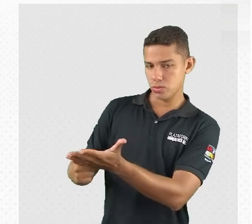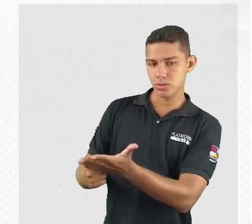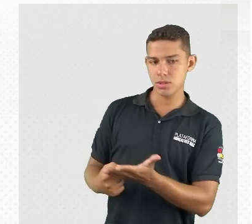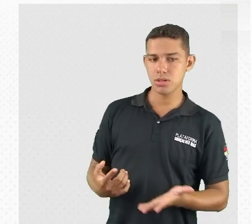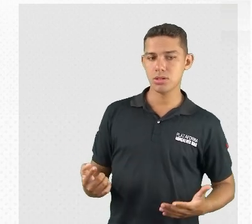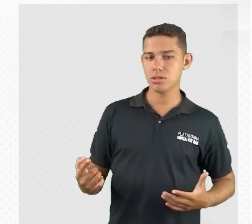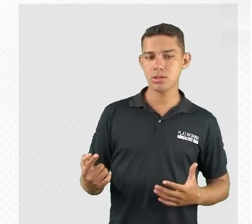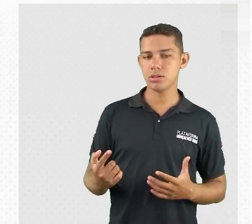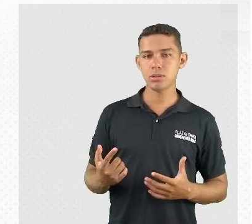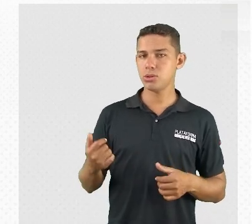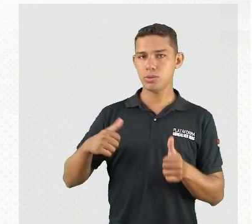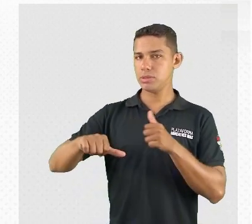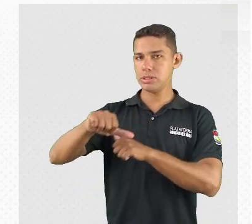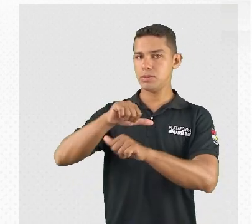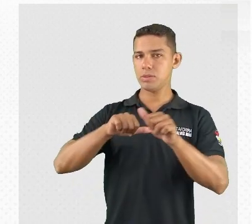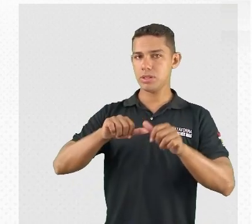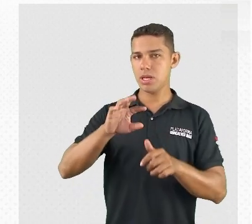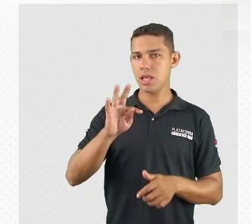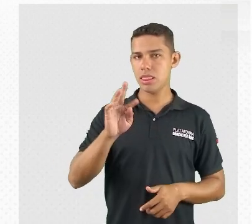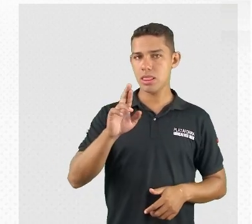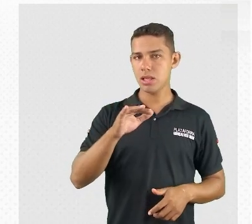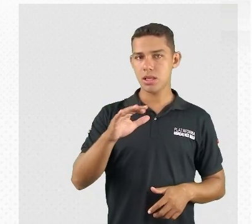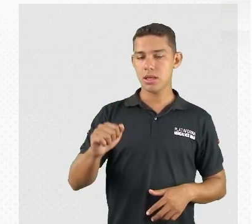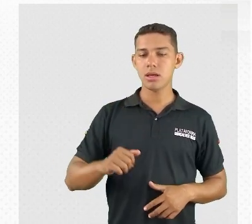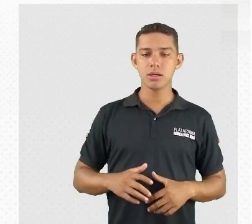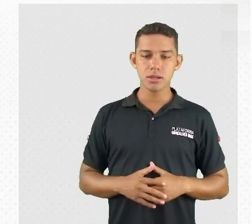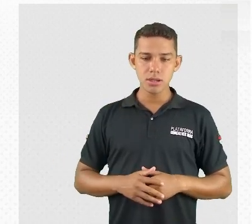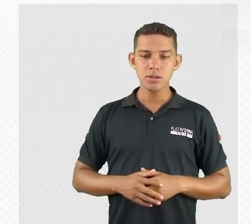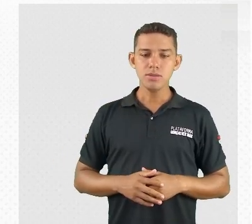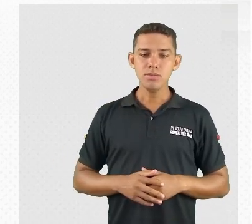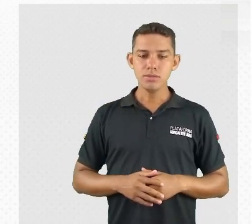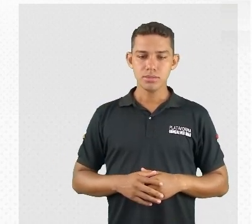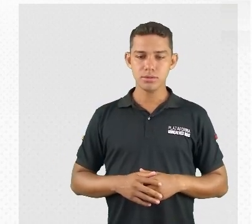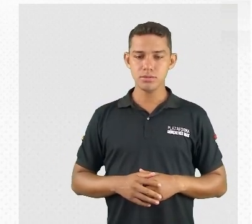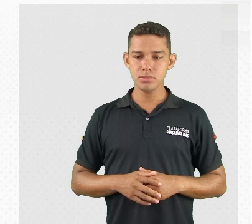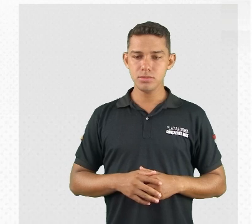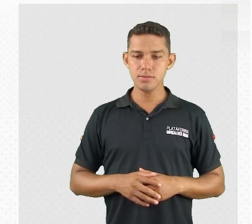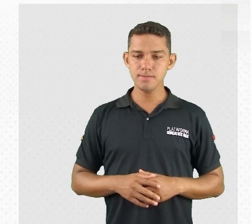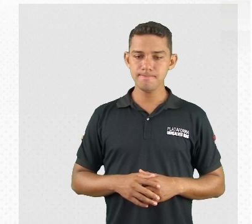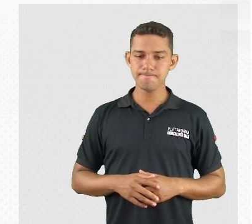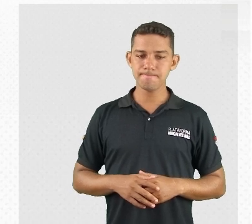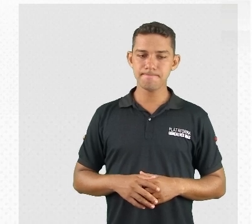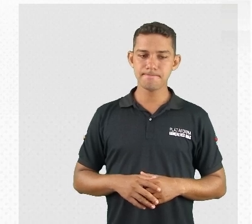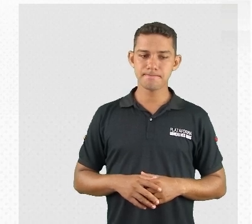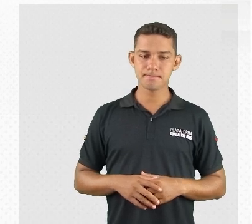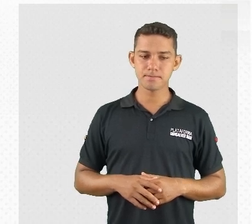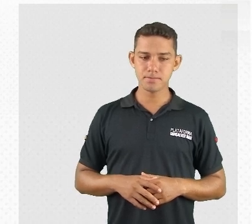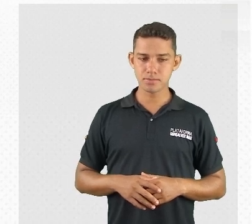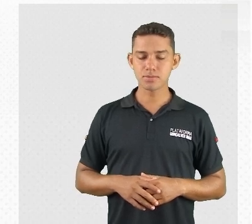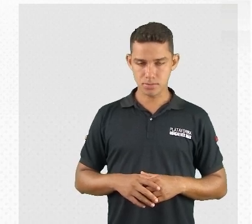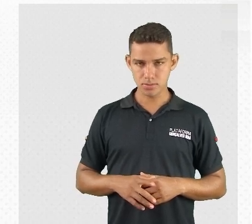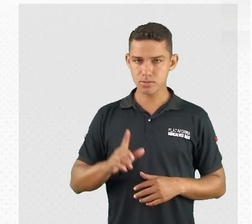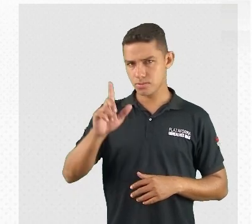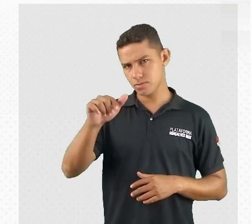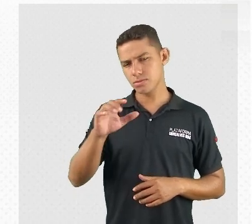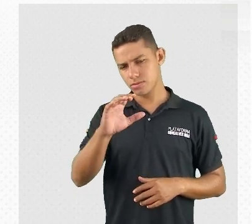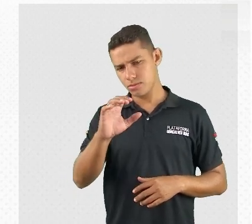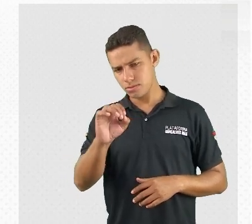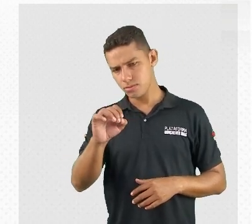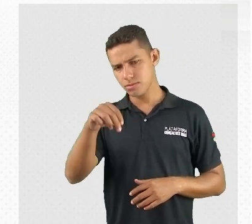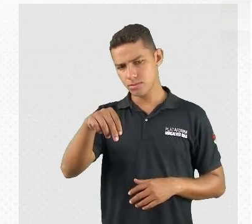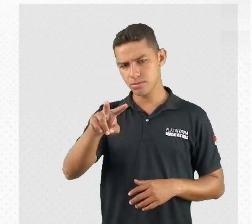também fazer uma transcendência. Então, justo e injusto é um acordo, né? O que é conveniente, né? O